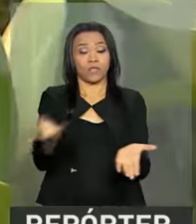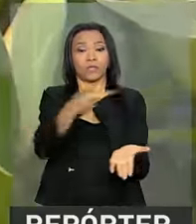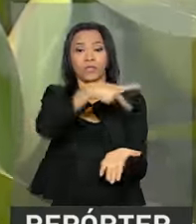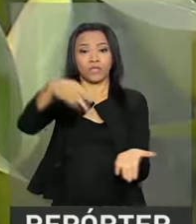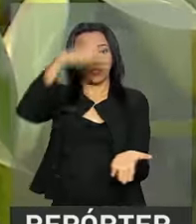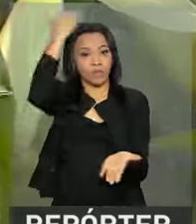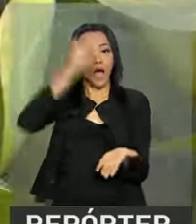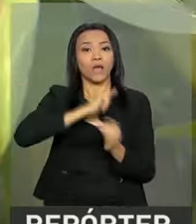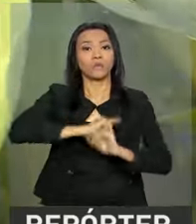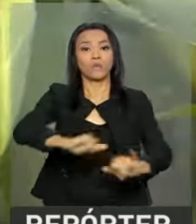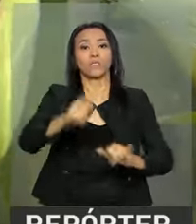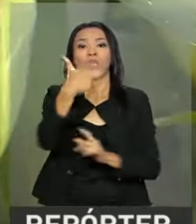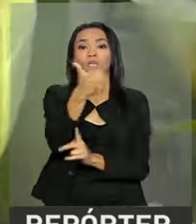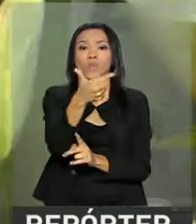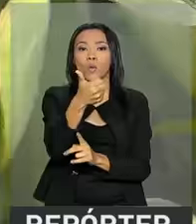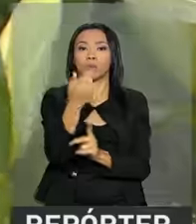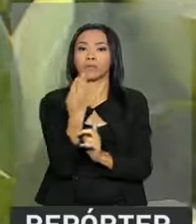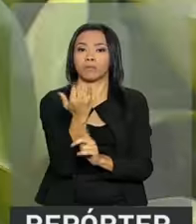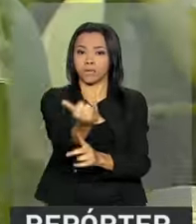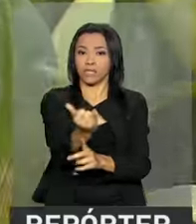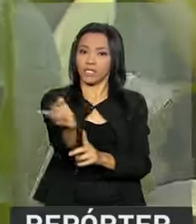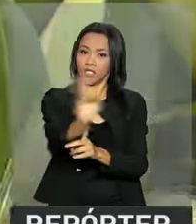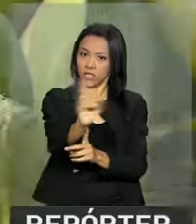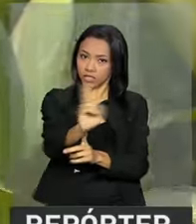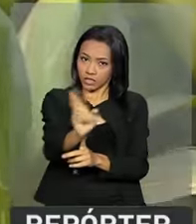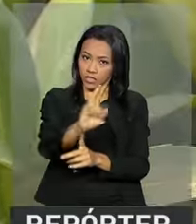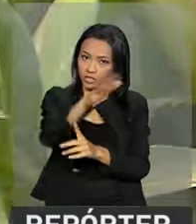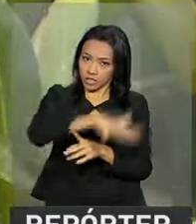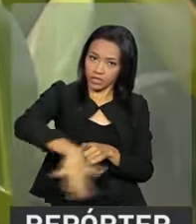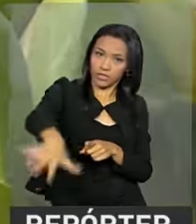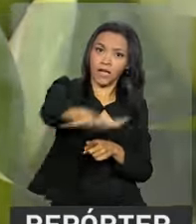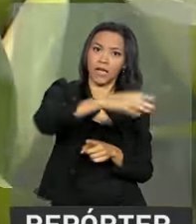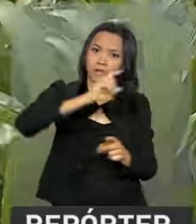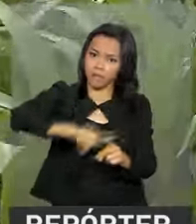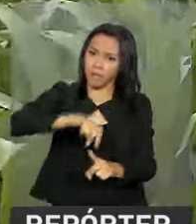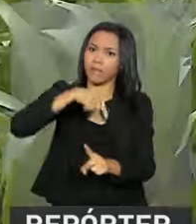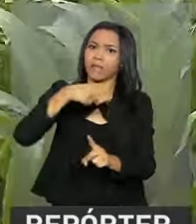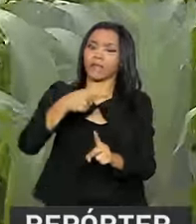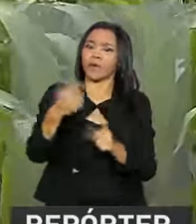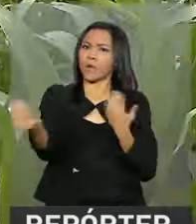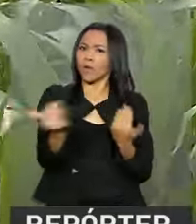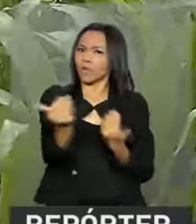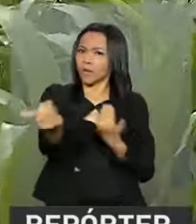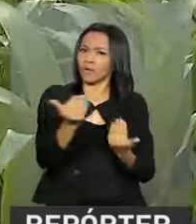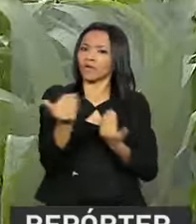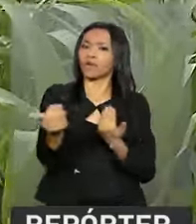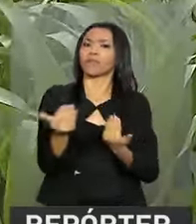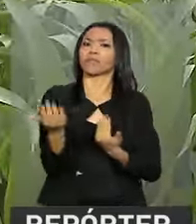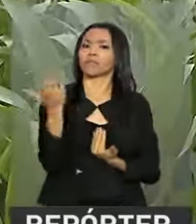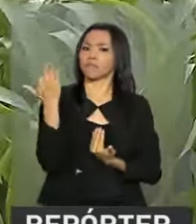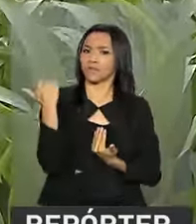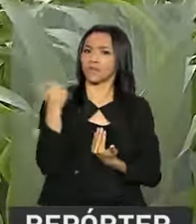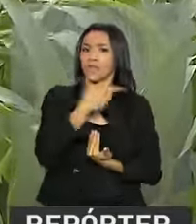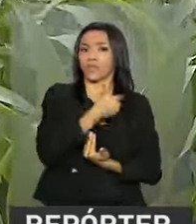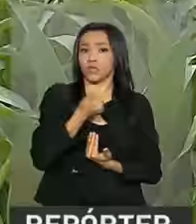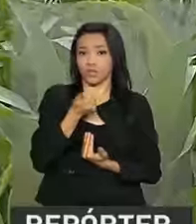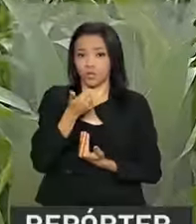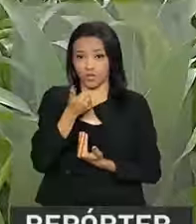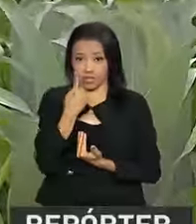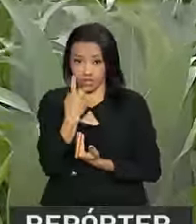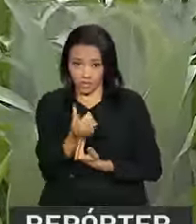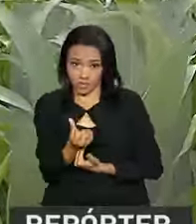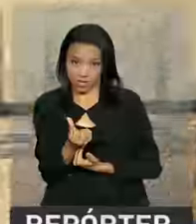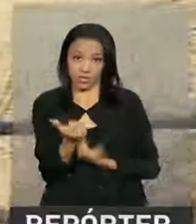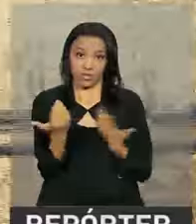12 bilhões de reais. São 2 bilhões de reais a mais na comparação com o que foi liberado em